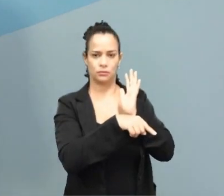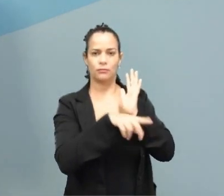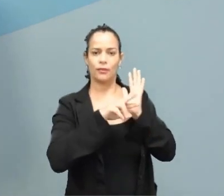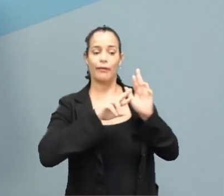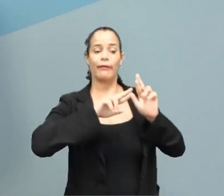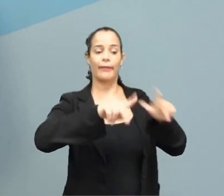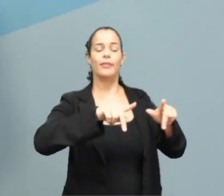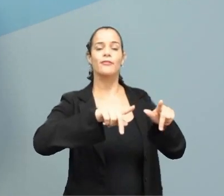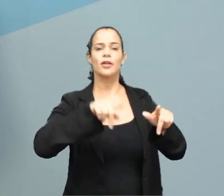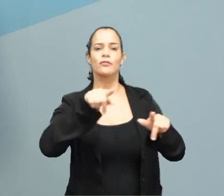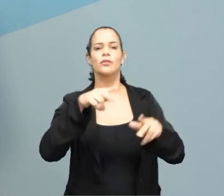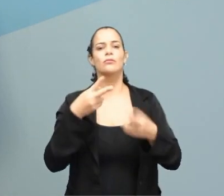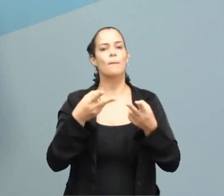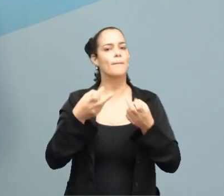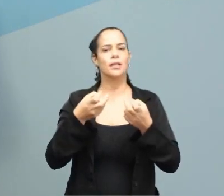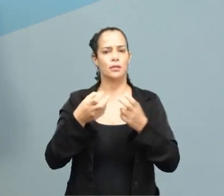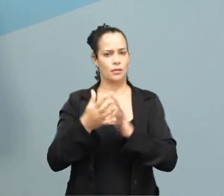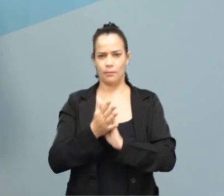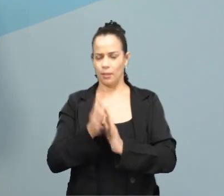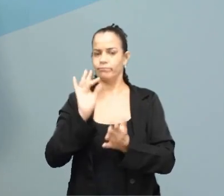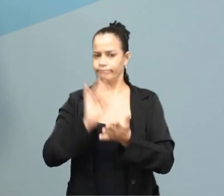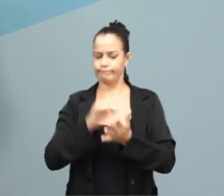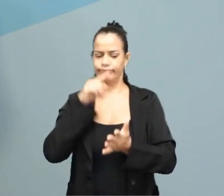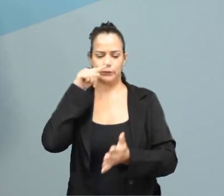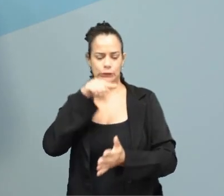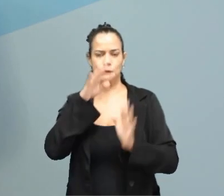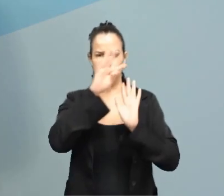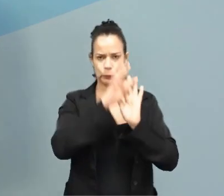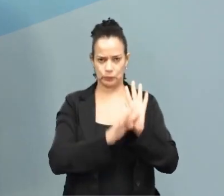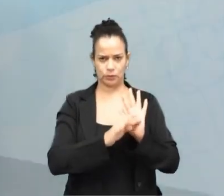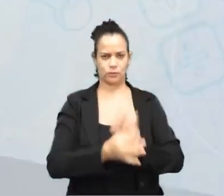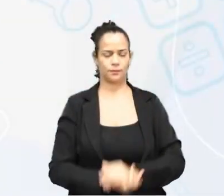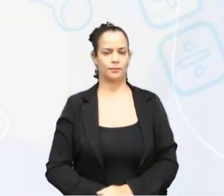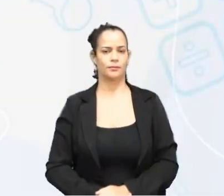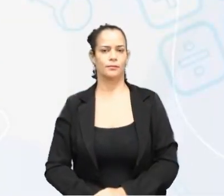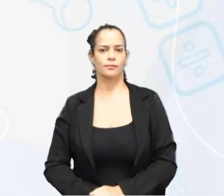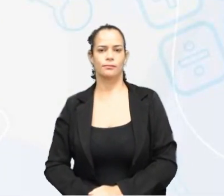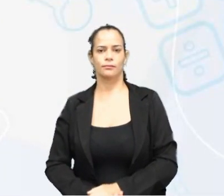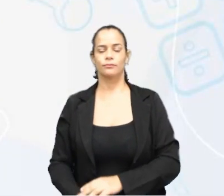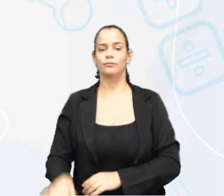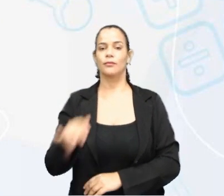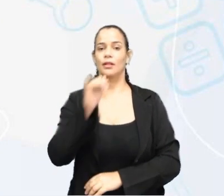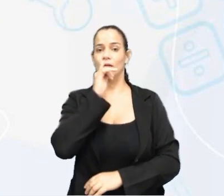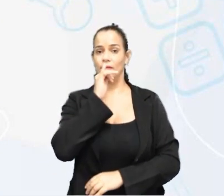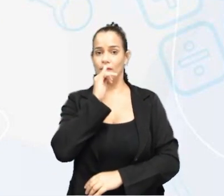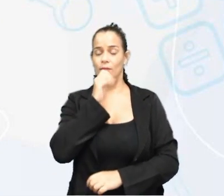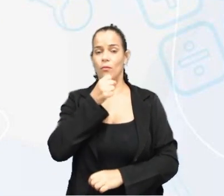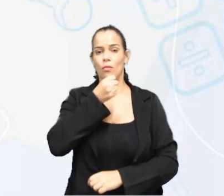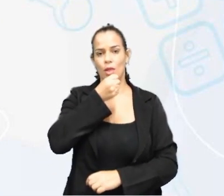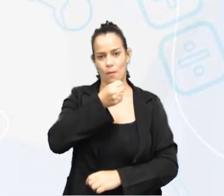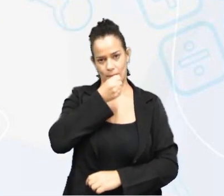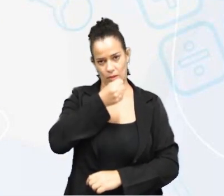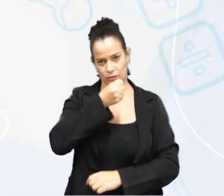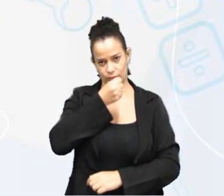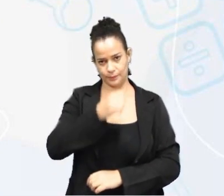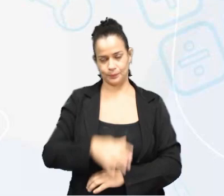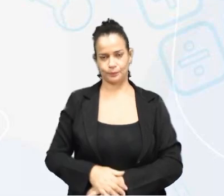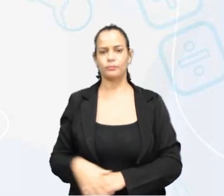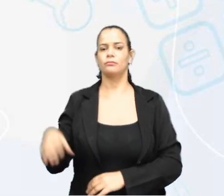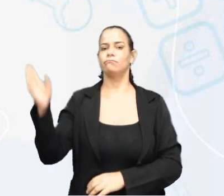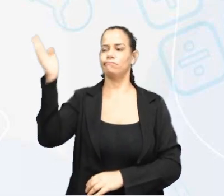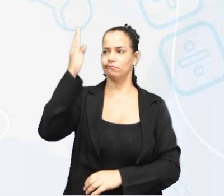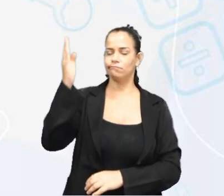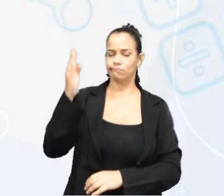essa diferença. Vocês vão perceber, evidentemente, isso no texto. Vejamos. Exemplo de reportagem.